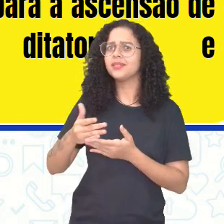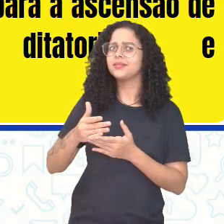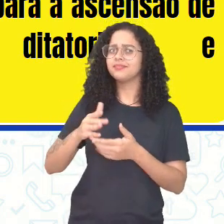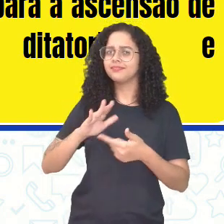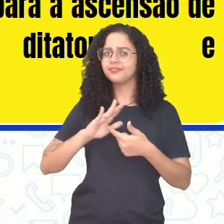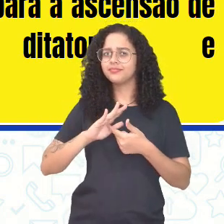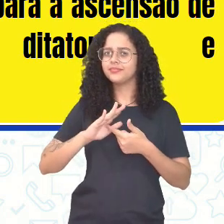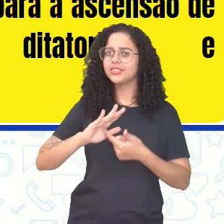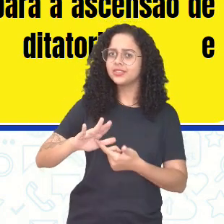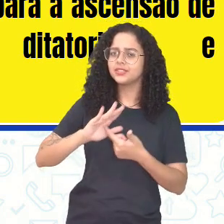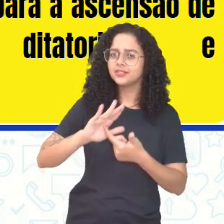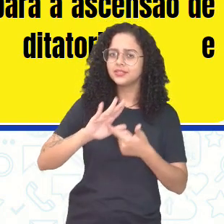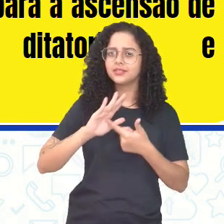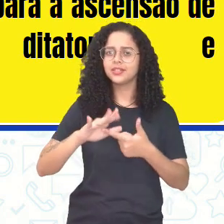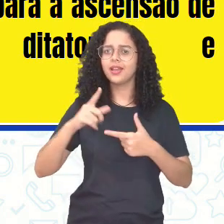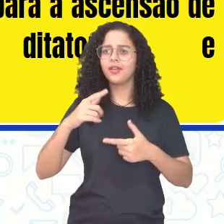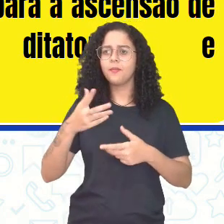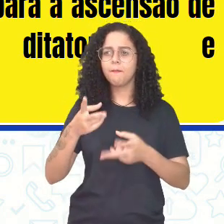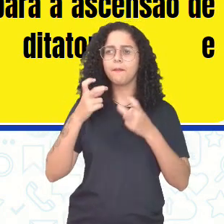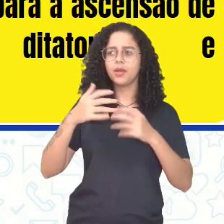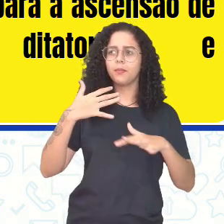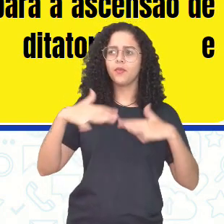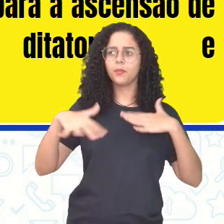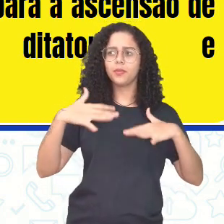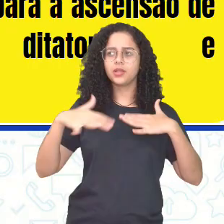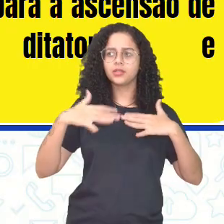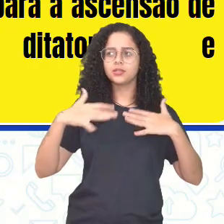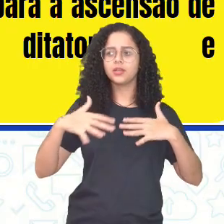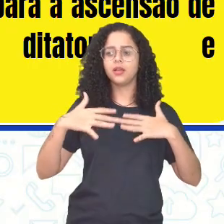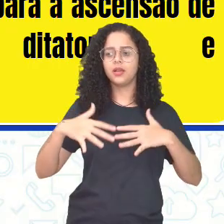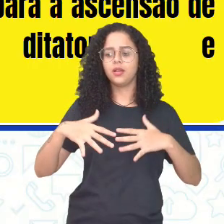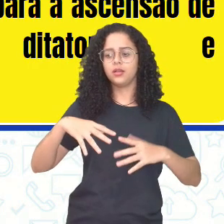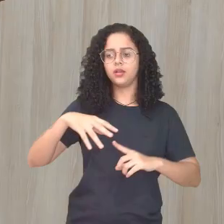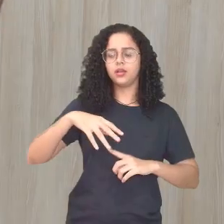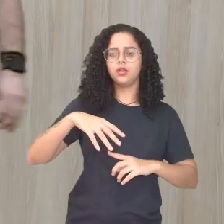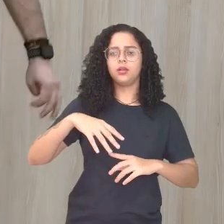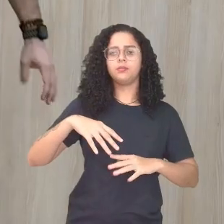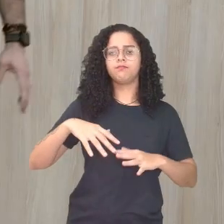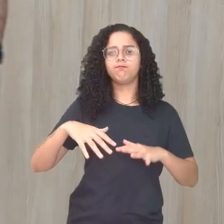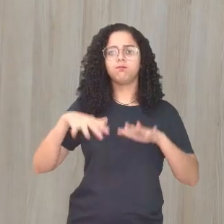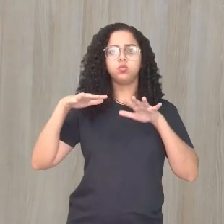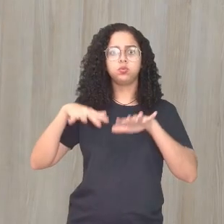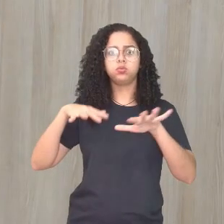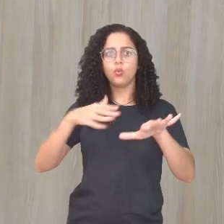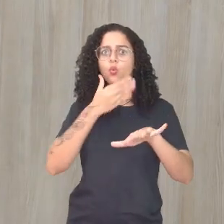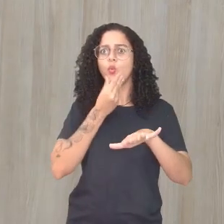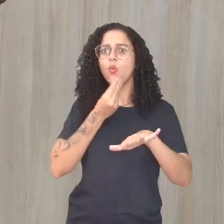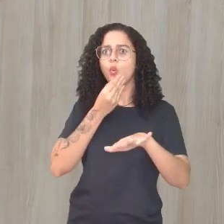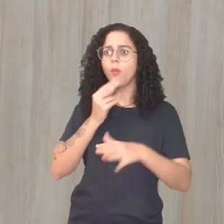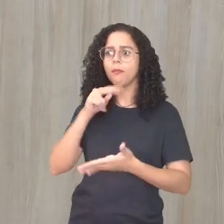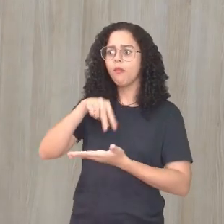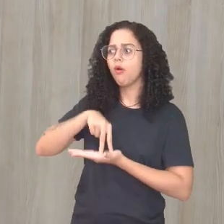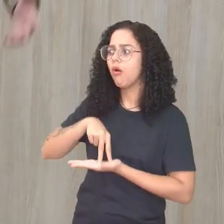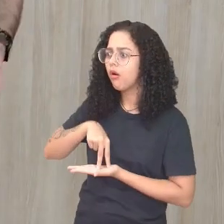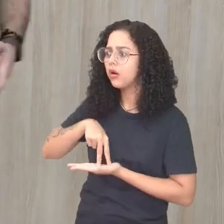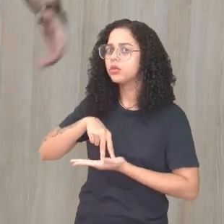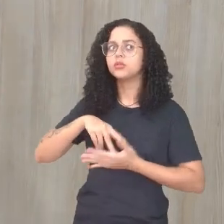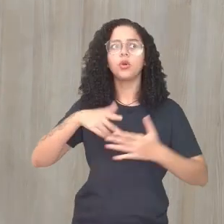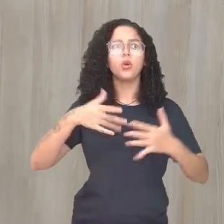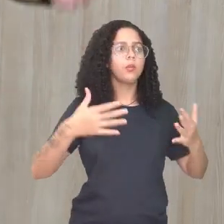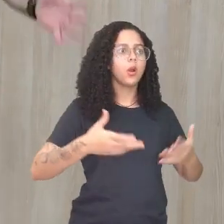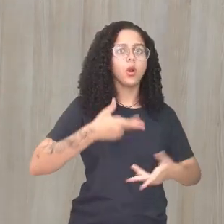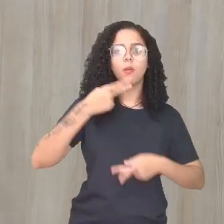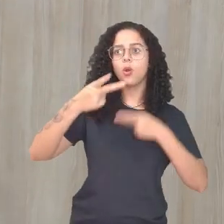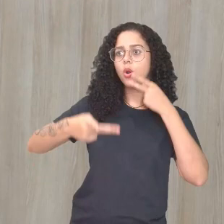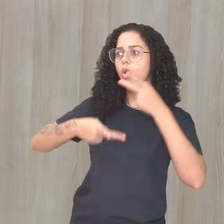aí. Você tem as movimentações de massa, os movimentos de massa, aí o cara aparece, né? Ele sobe na tribuna e faz